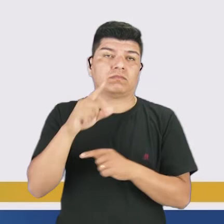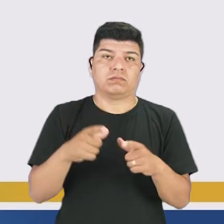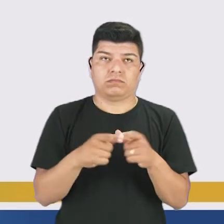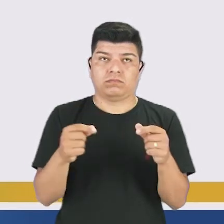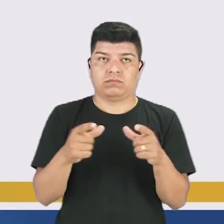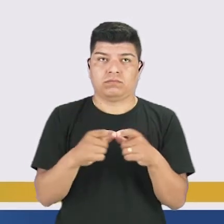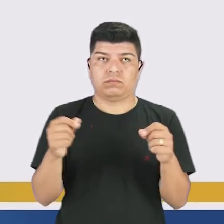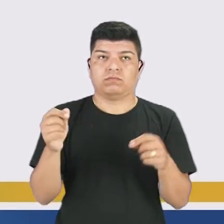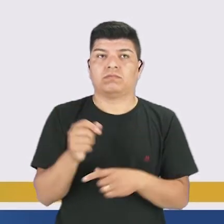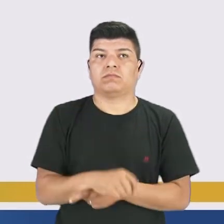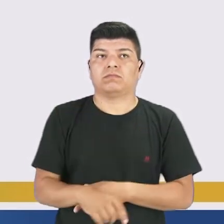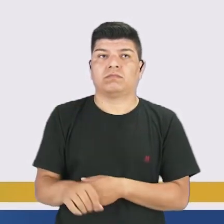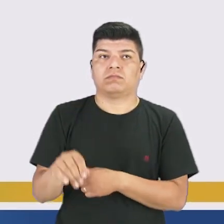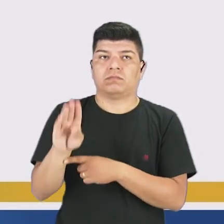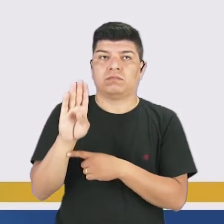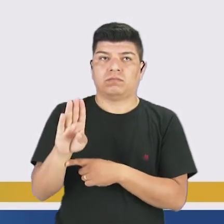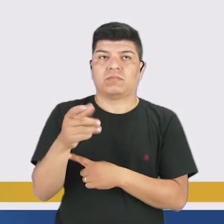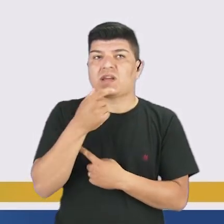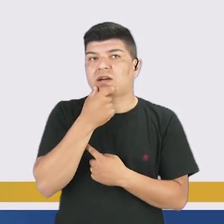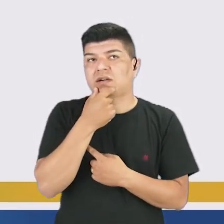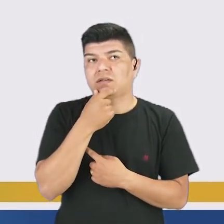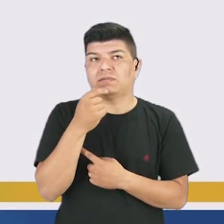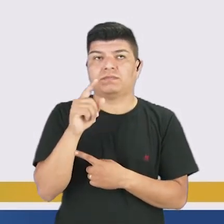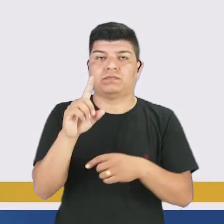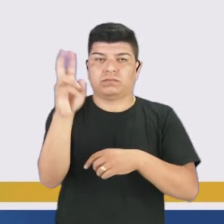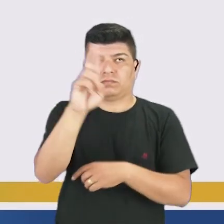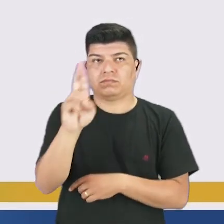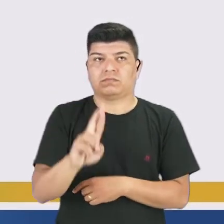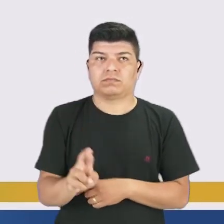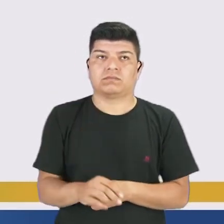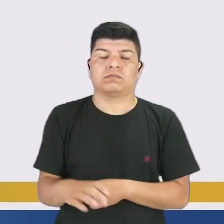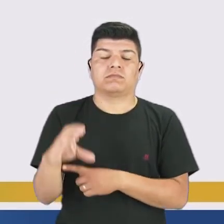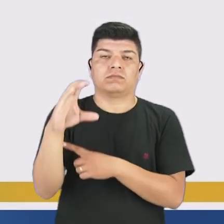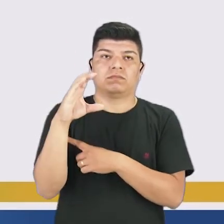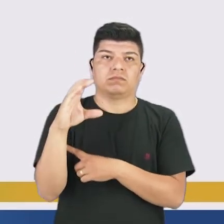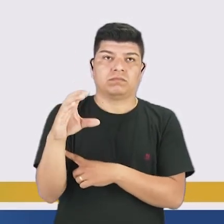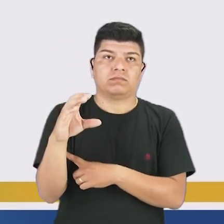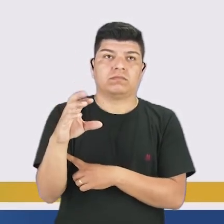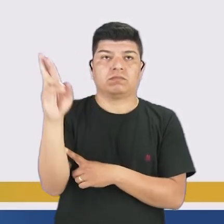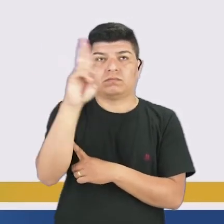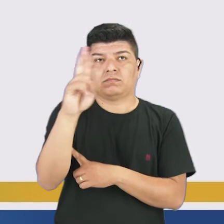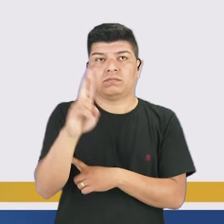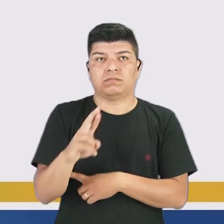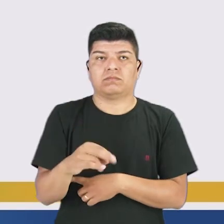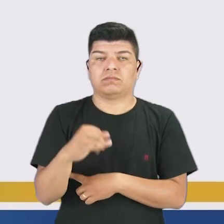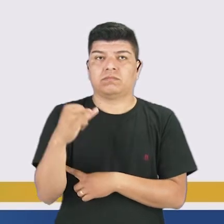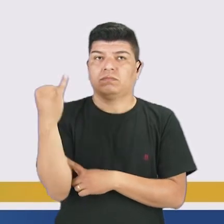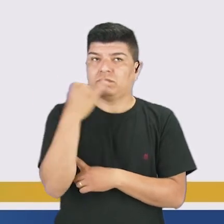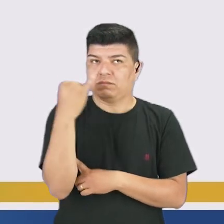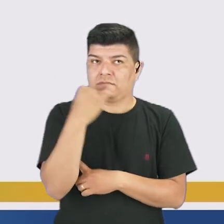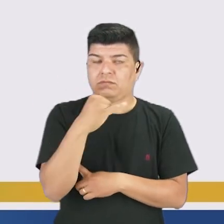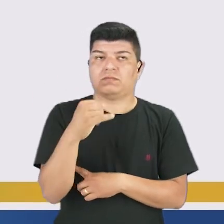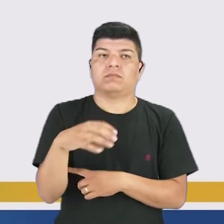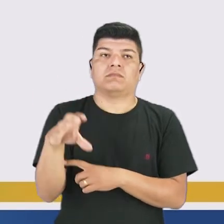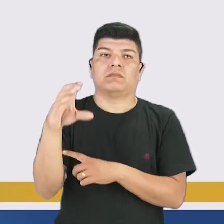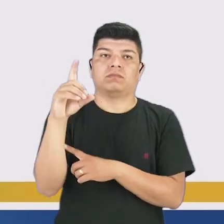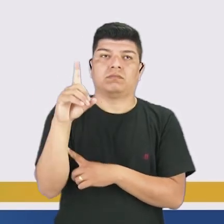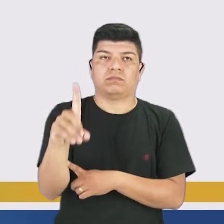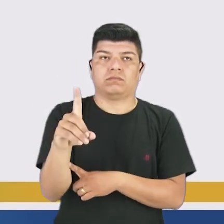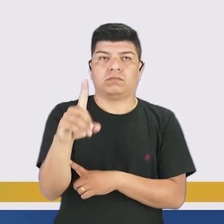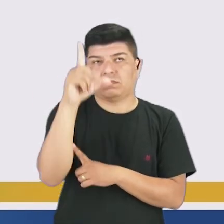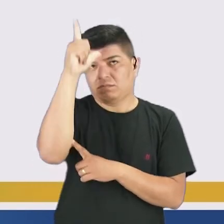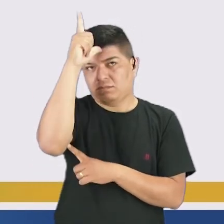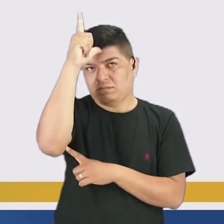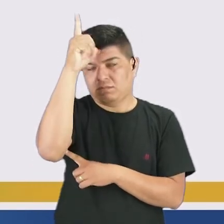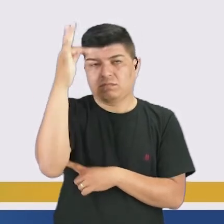Unidos e Japão. Letra B, Inglaterra e União Soviética. Letra C, União Soviética e Itália.